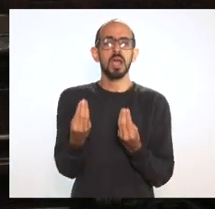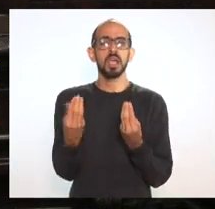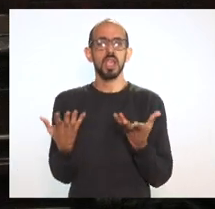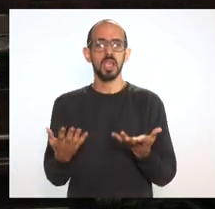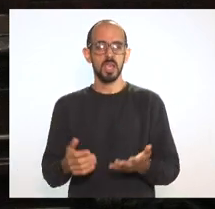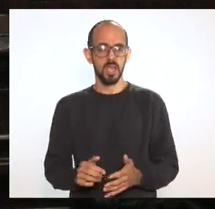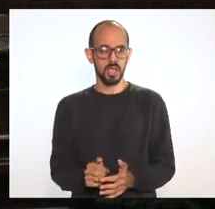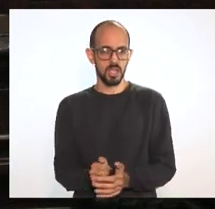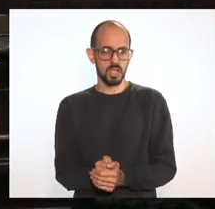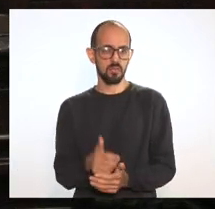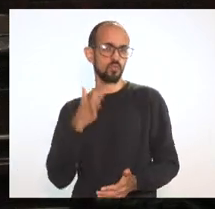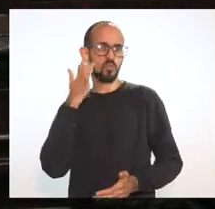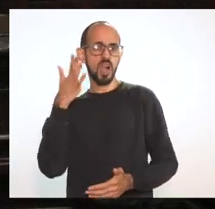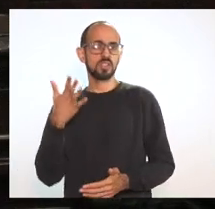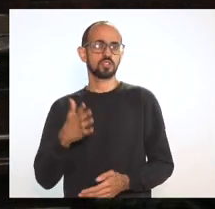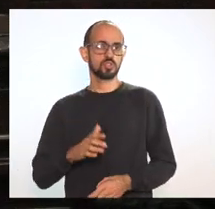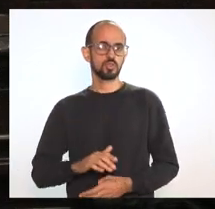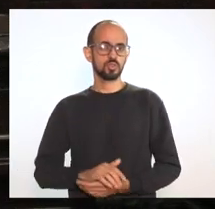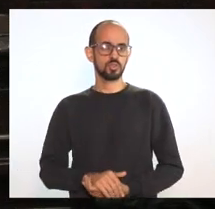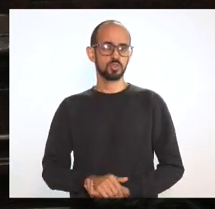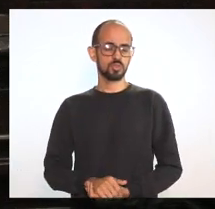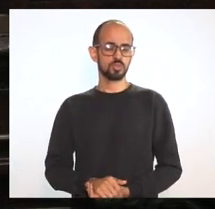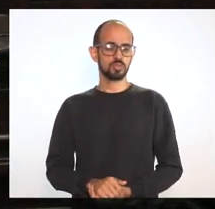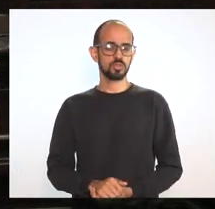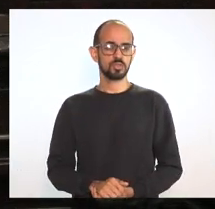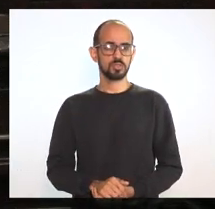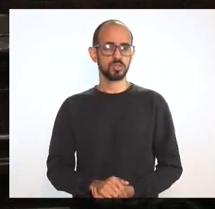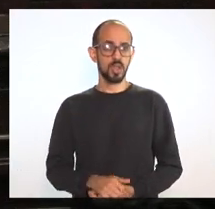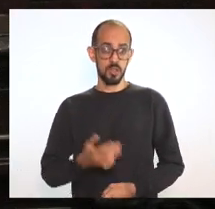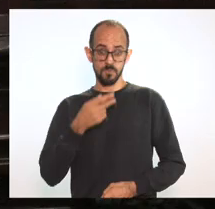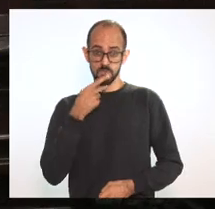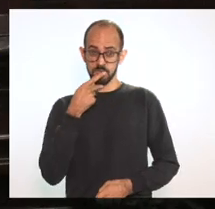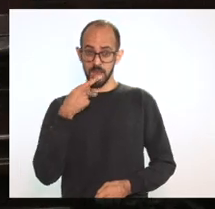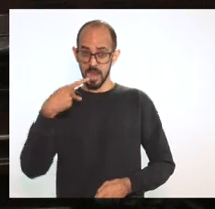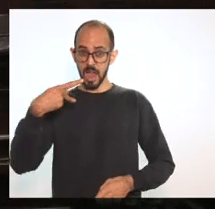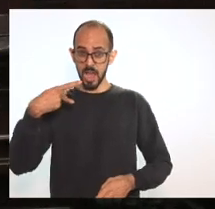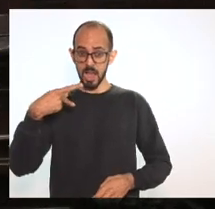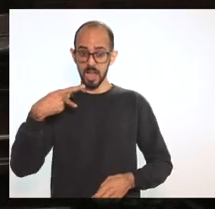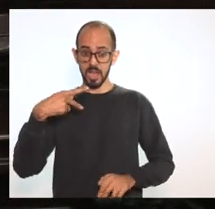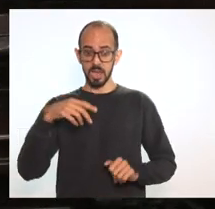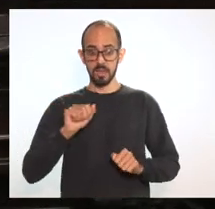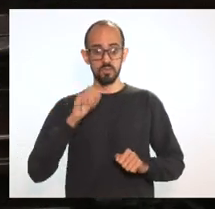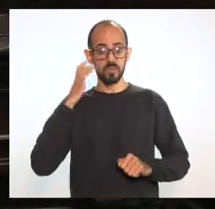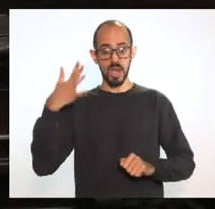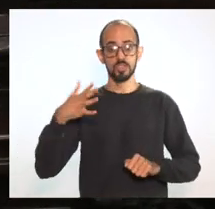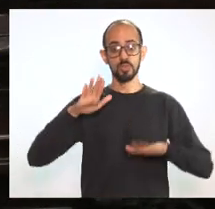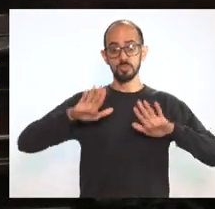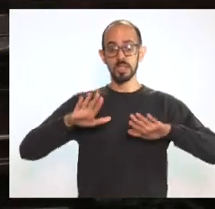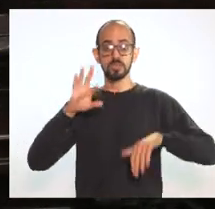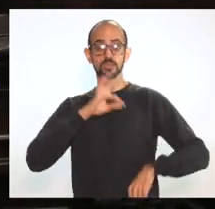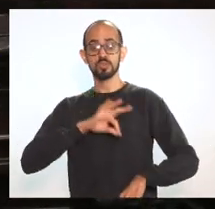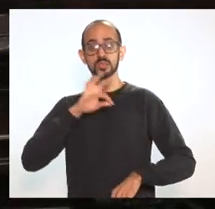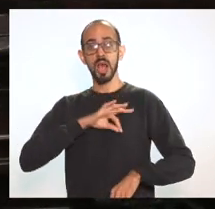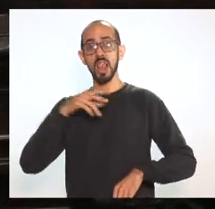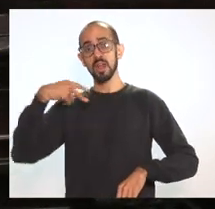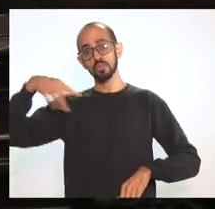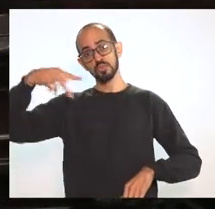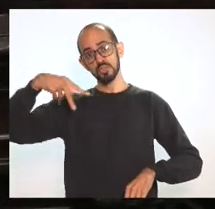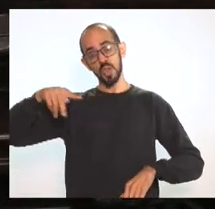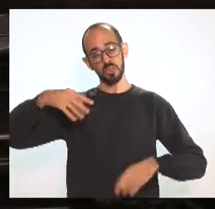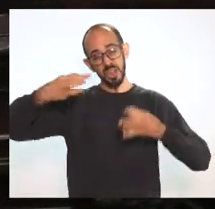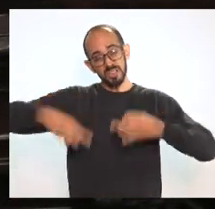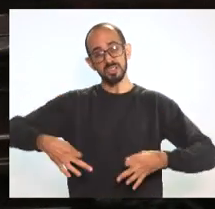É muito fácil. É muito fácil falar em lockdown. Mas o salário está todo mês na conta, assim como o